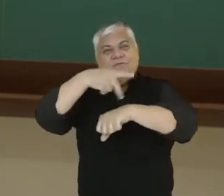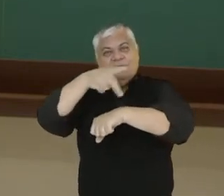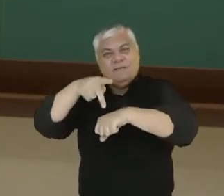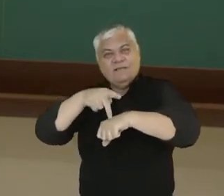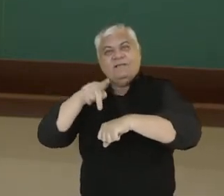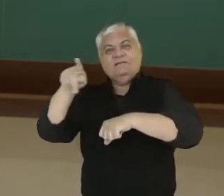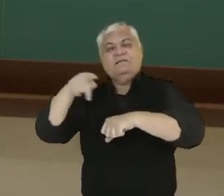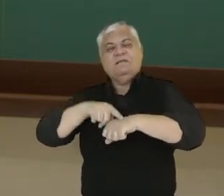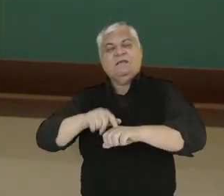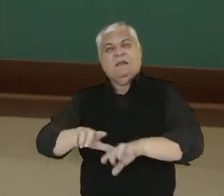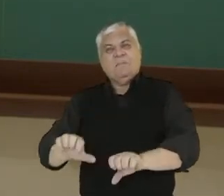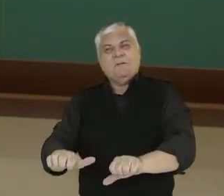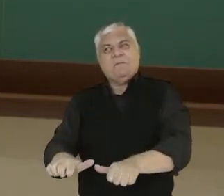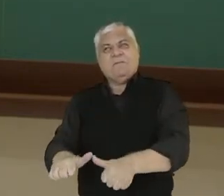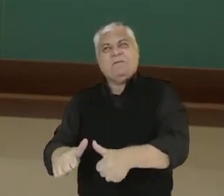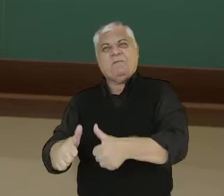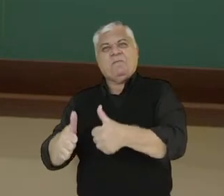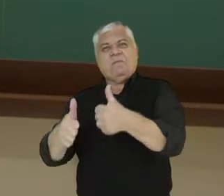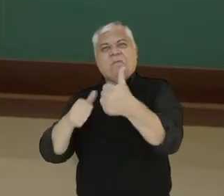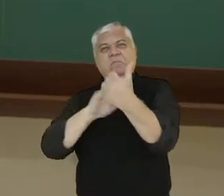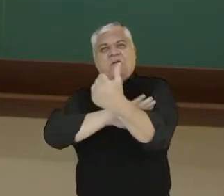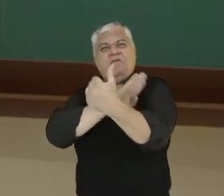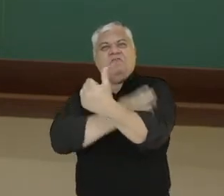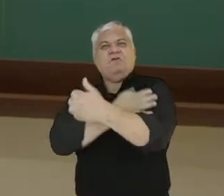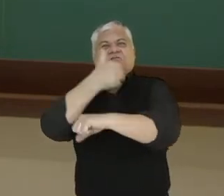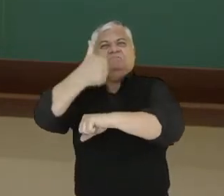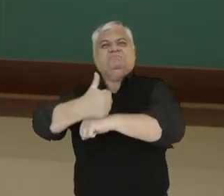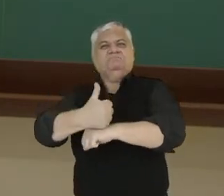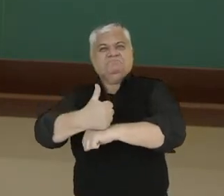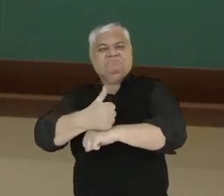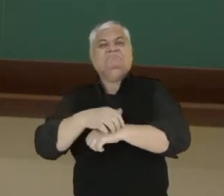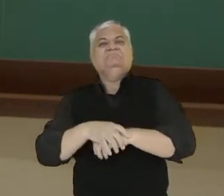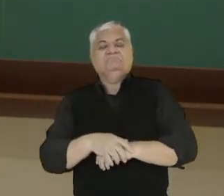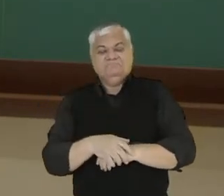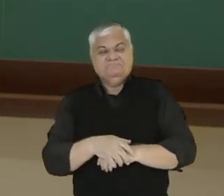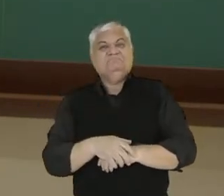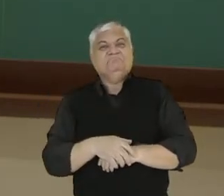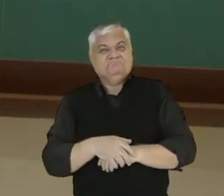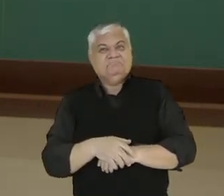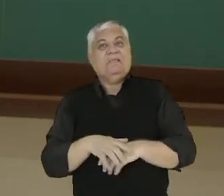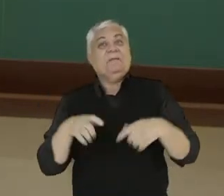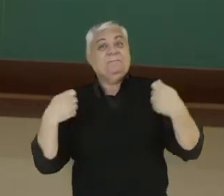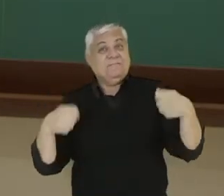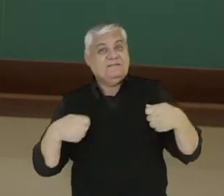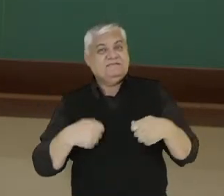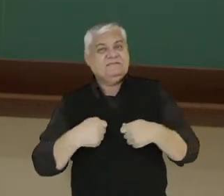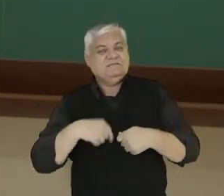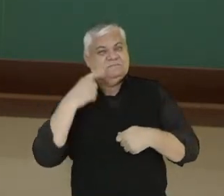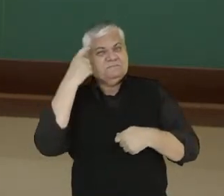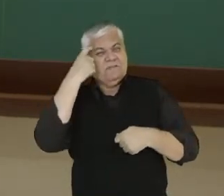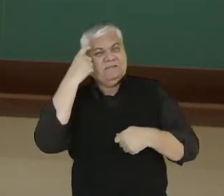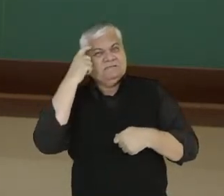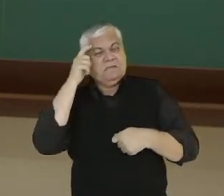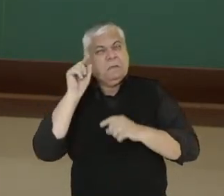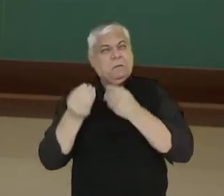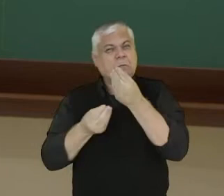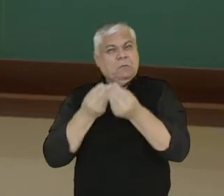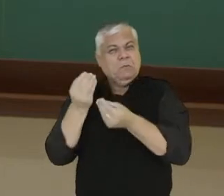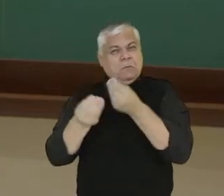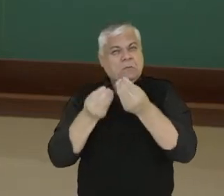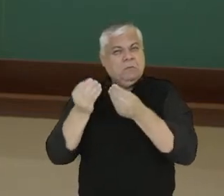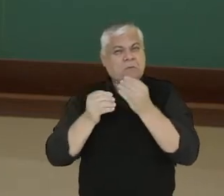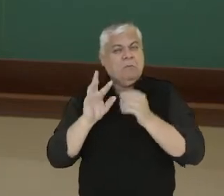se fortalece mundialmente como uma potência. Então vejam que precisa pensar nessa política externa para